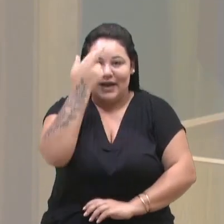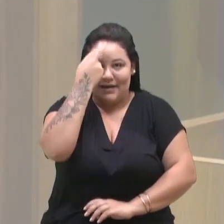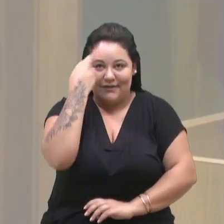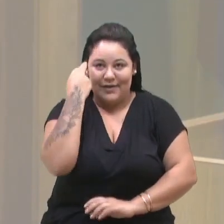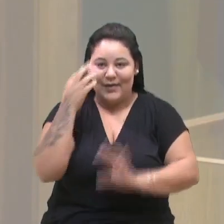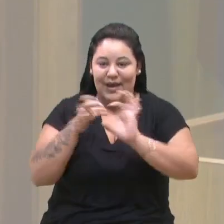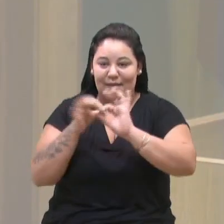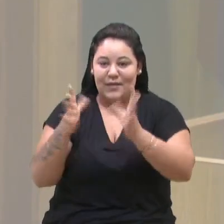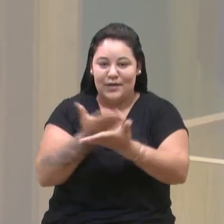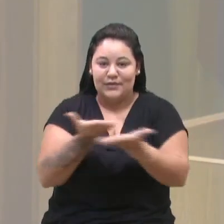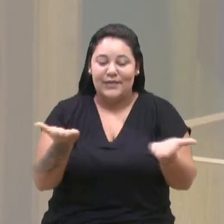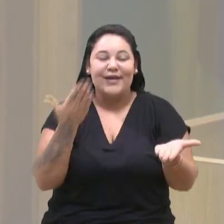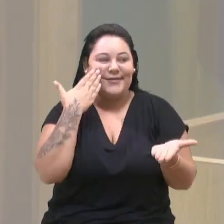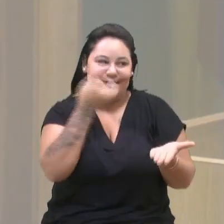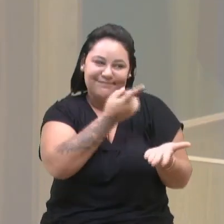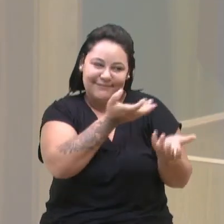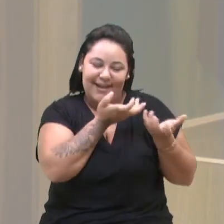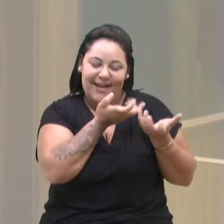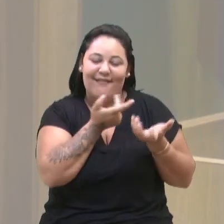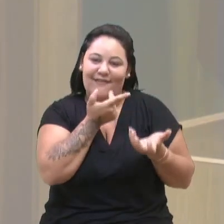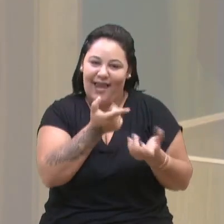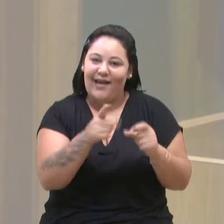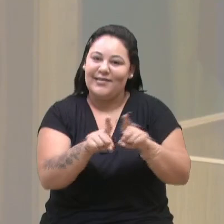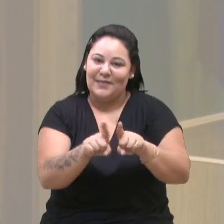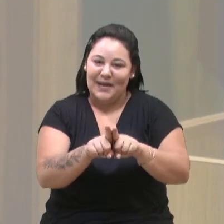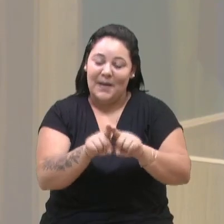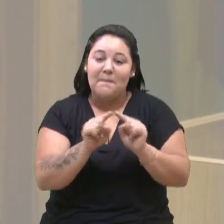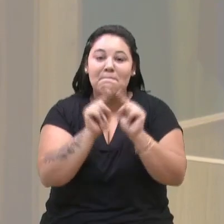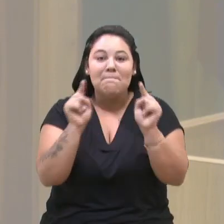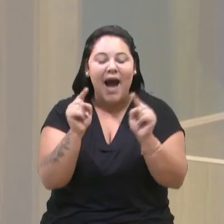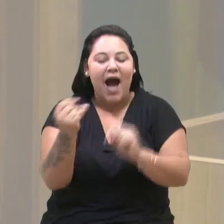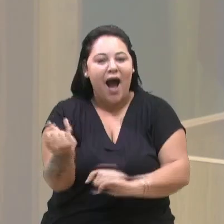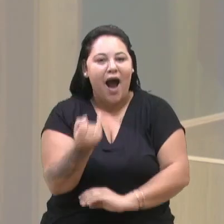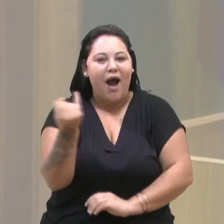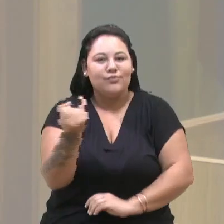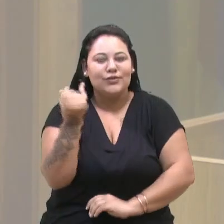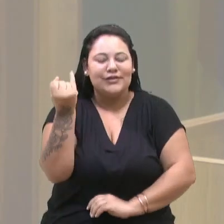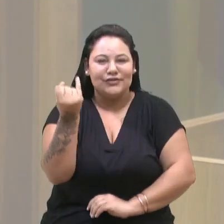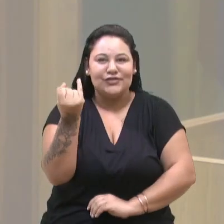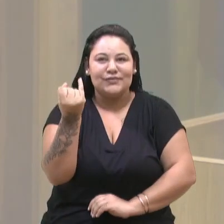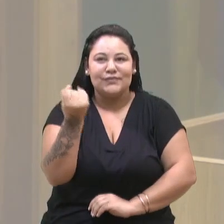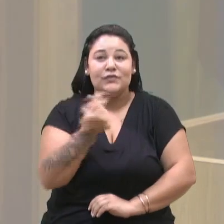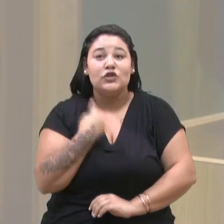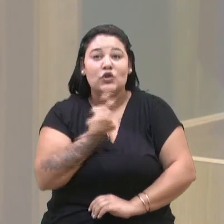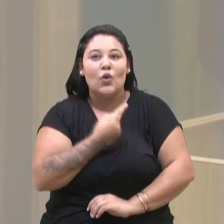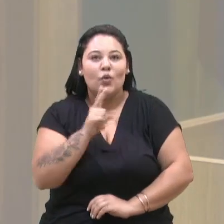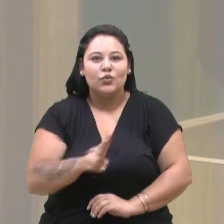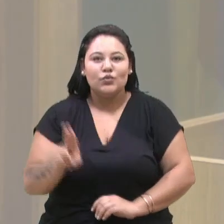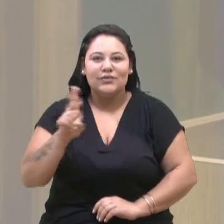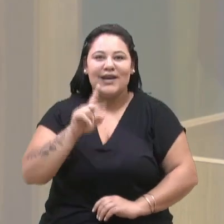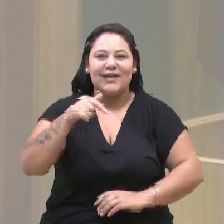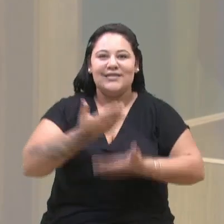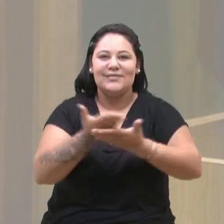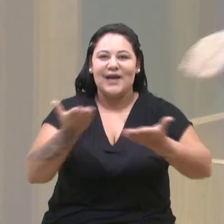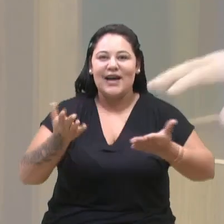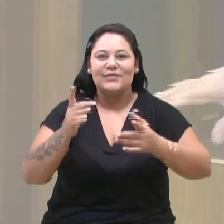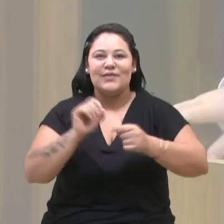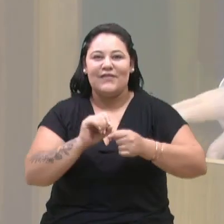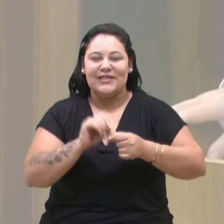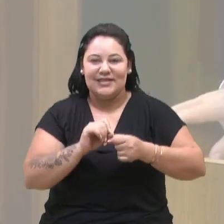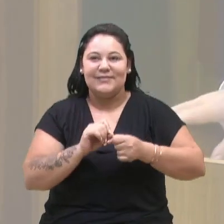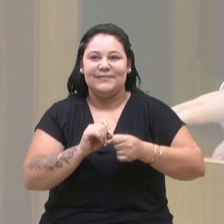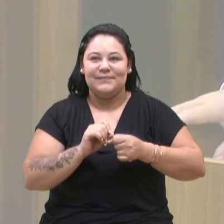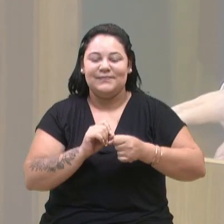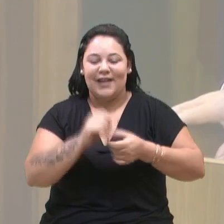ele gostaria de falar, mas é importante a gente usar esse espaço também para fazer os